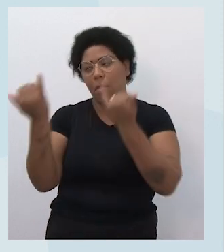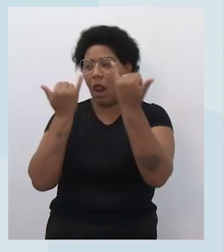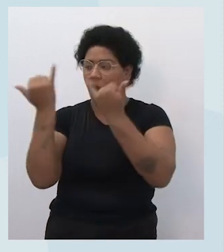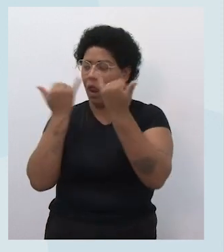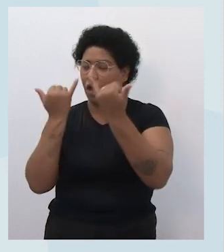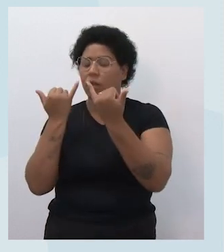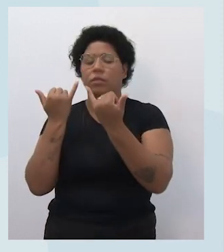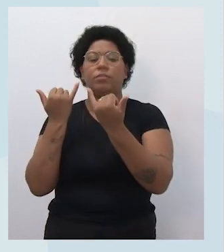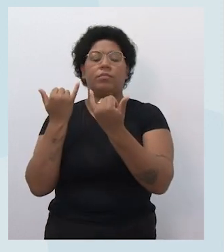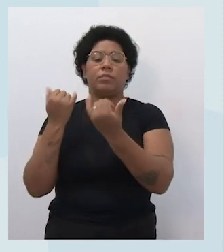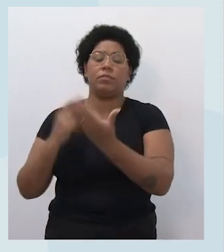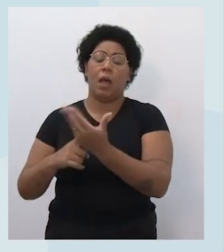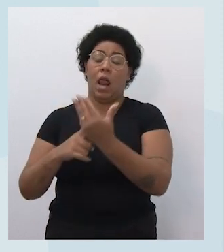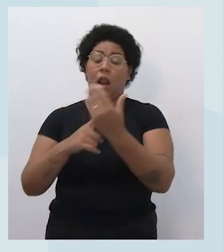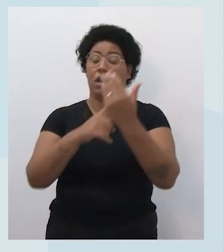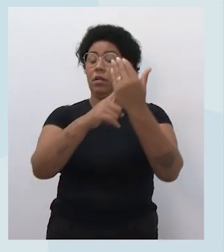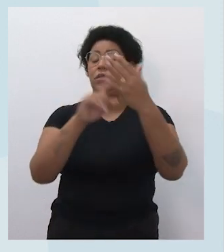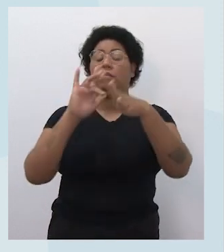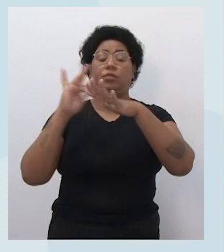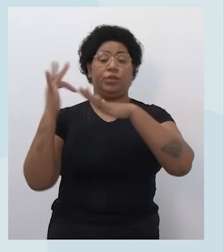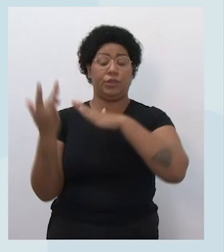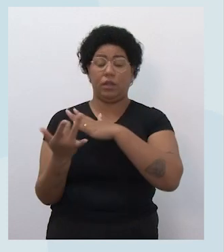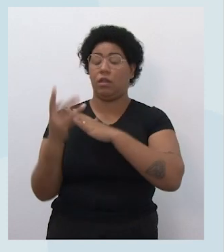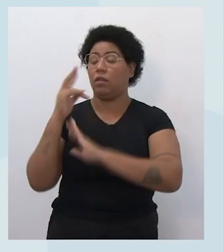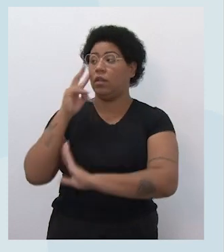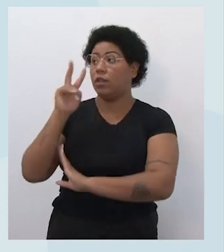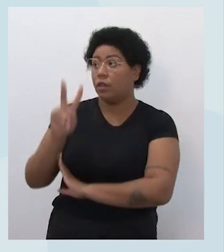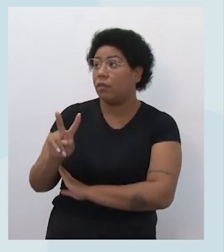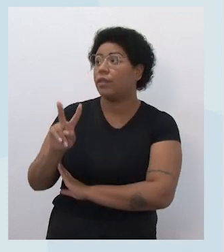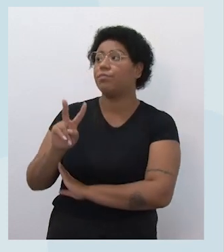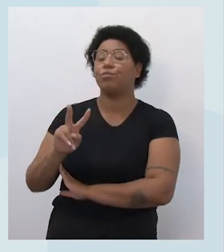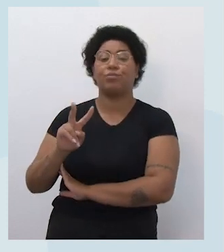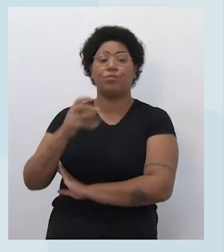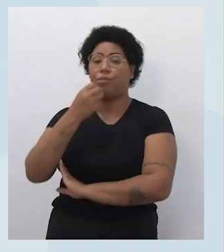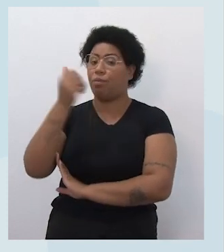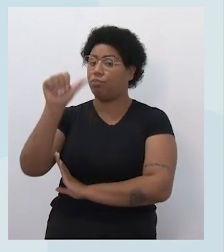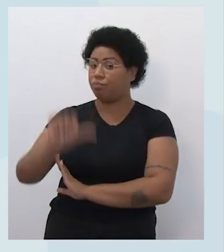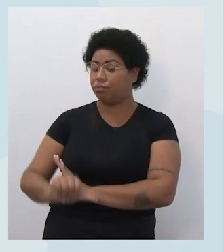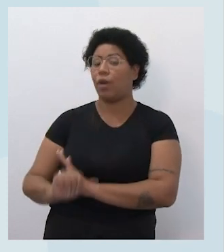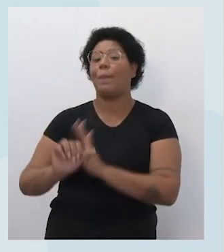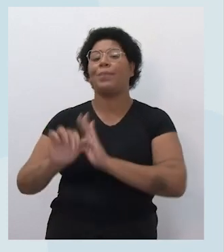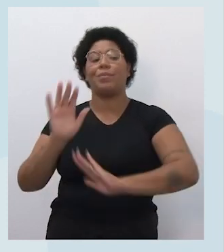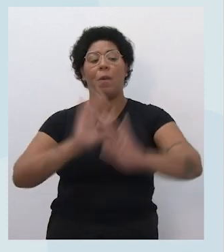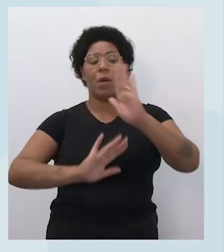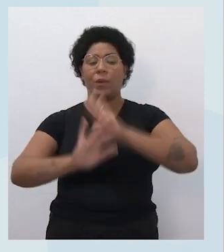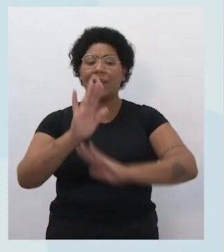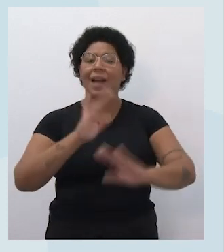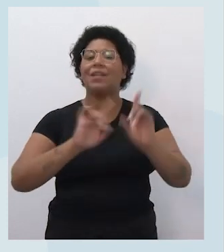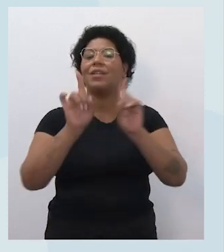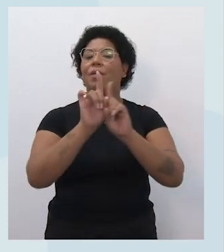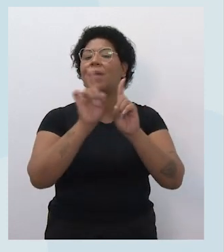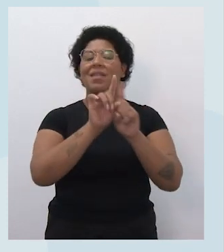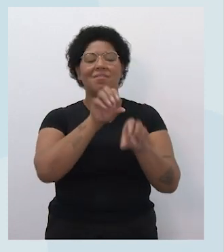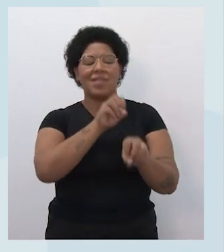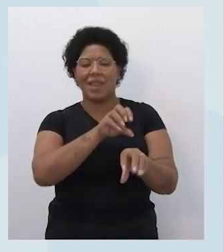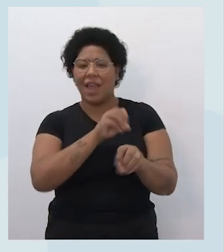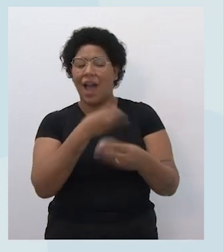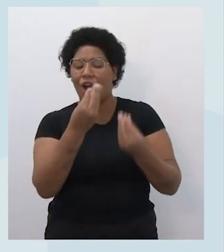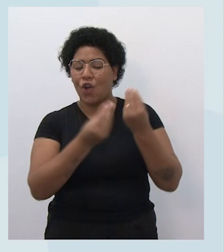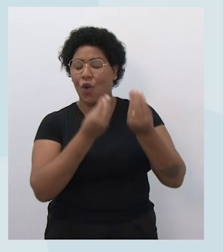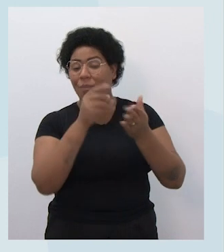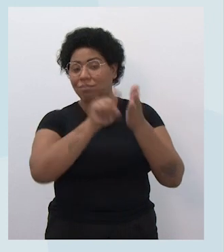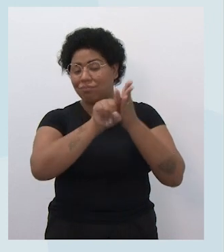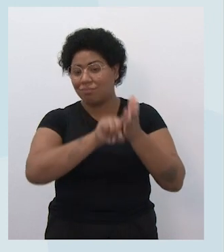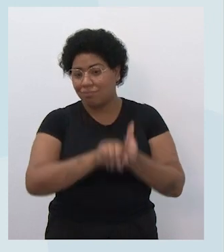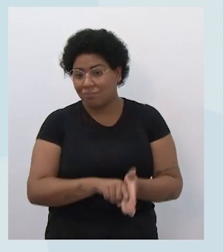mais nos colocam em contato com produtores de conteúdo o tempo todo, tá certo? E aí nós chegamos nas pesquisas importantes